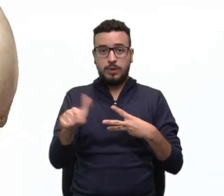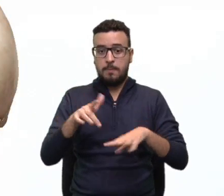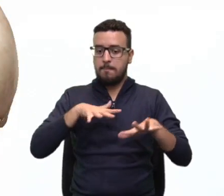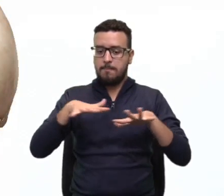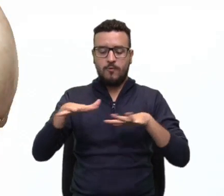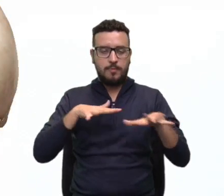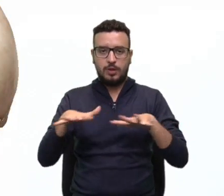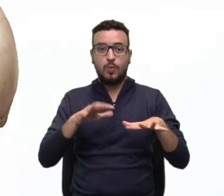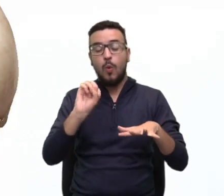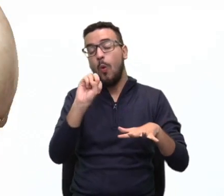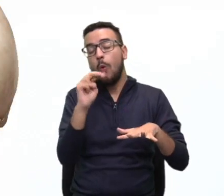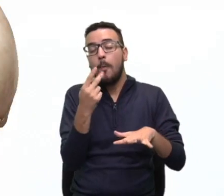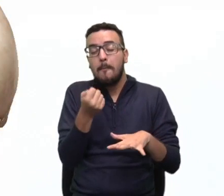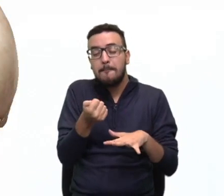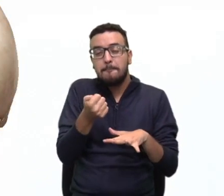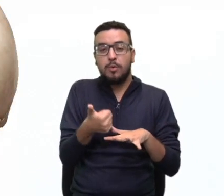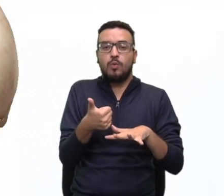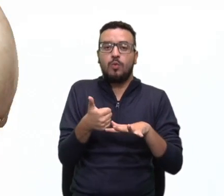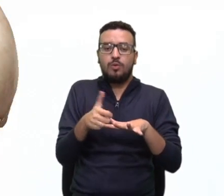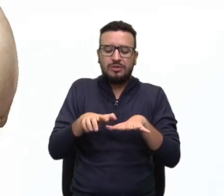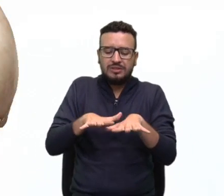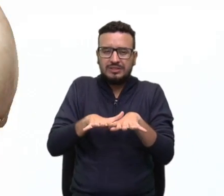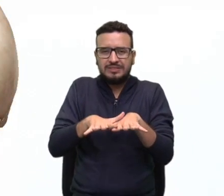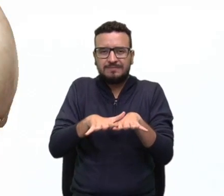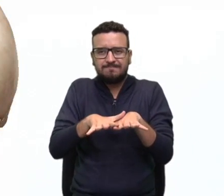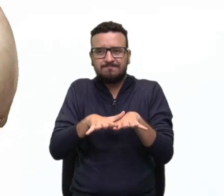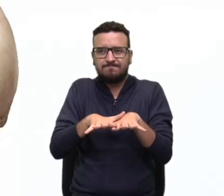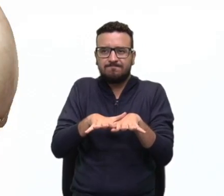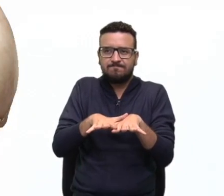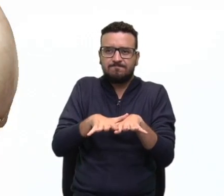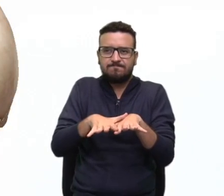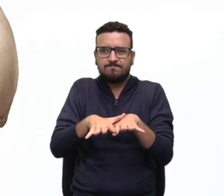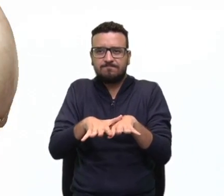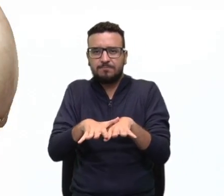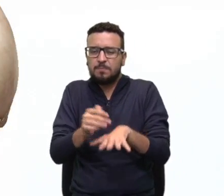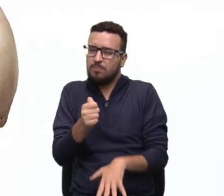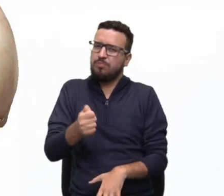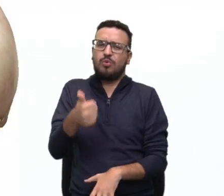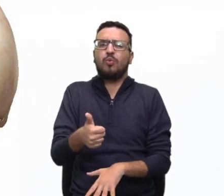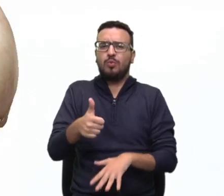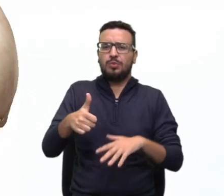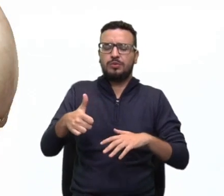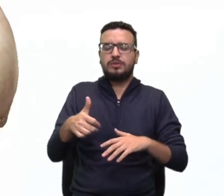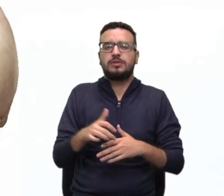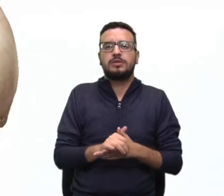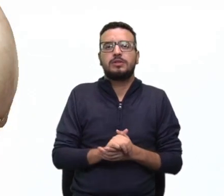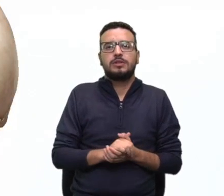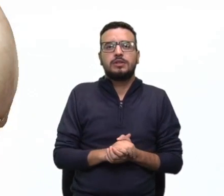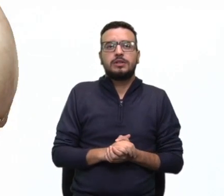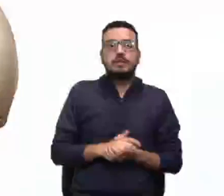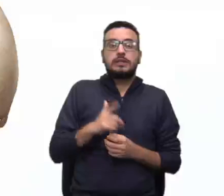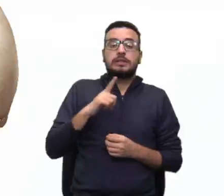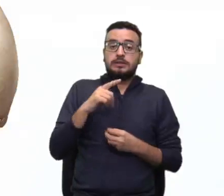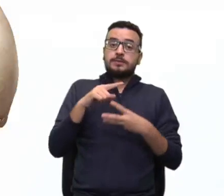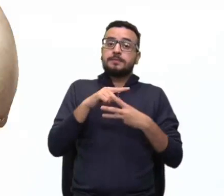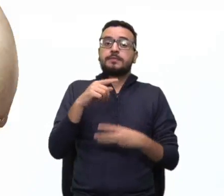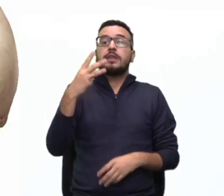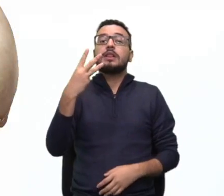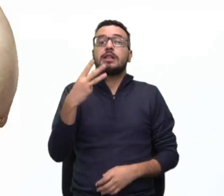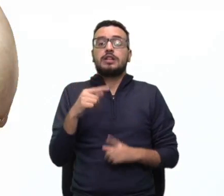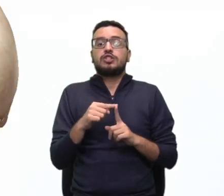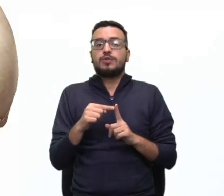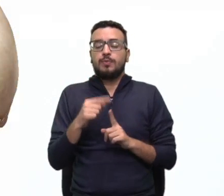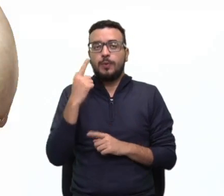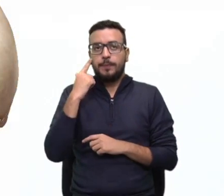Tem pequeno movimento ou quase nenhum, tá? Existem 3 tipos de